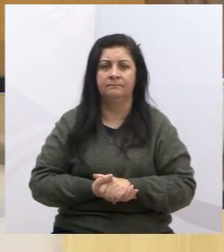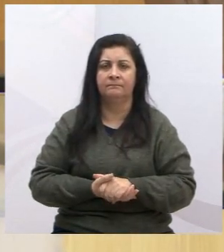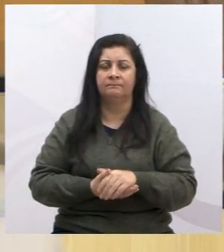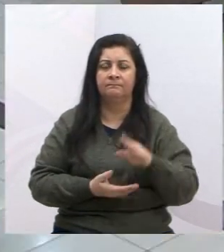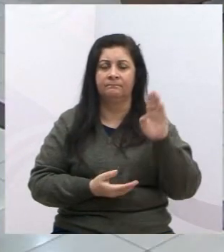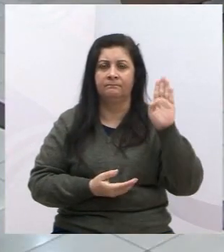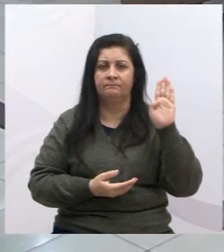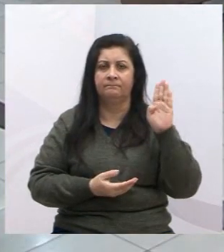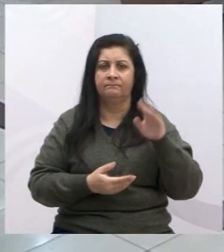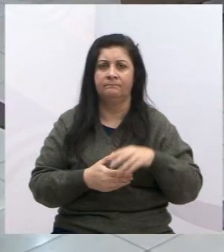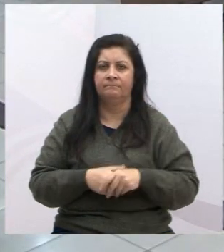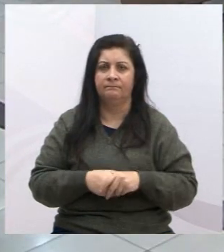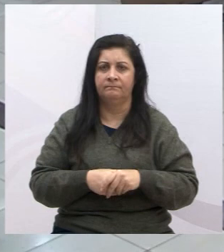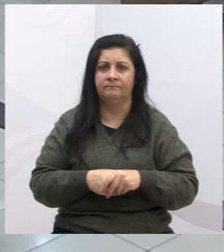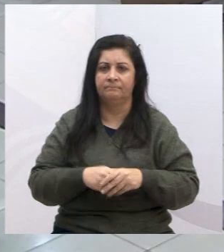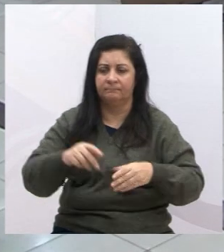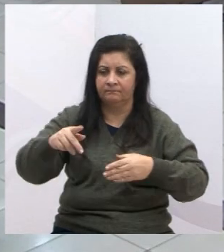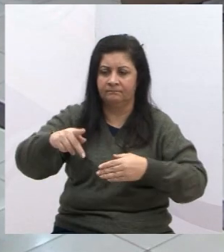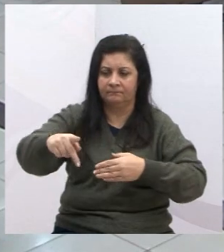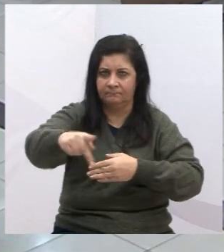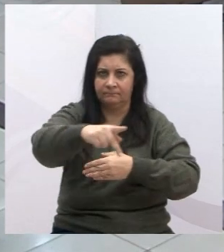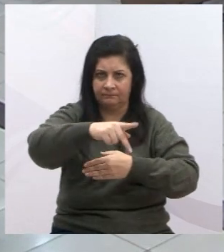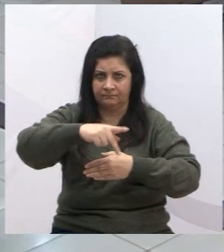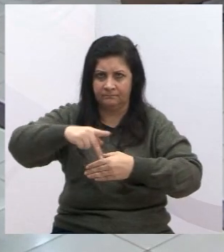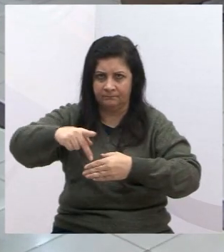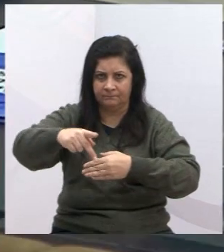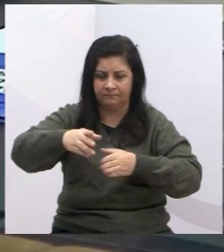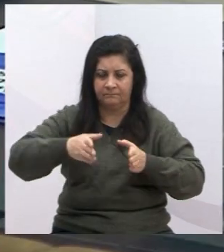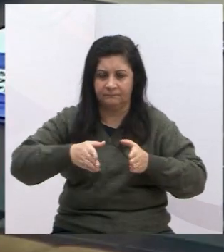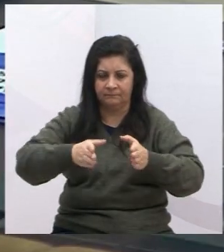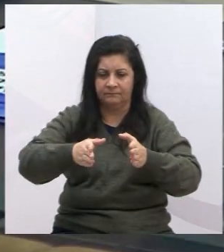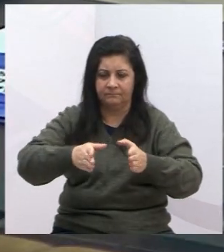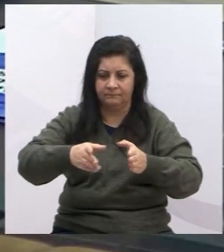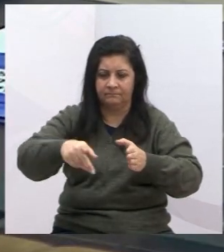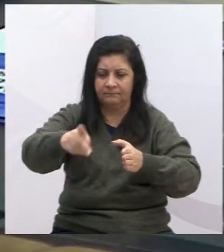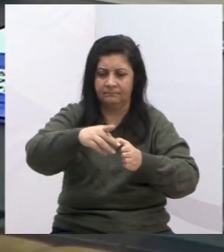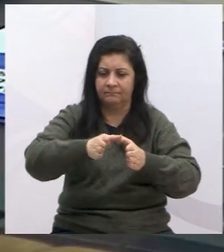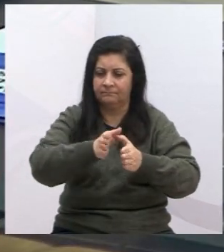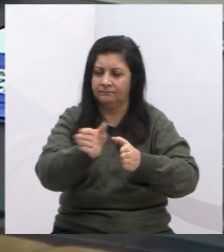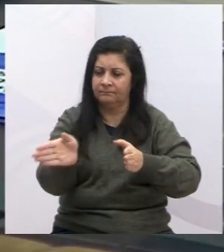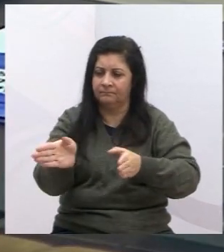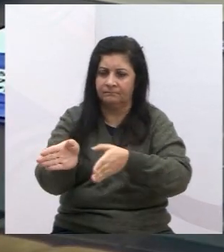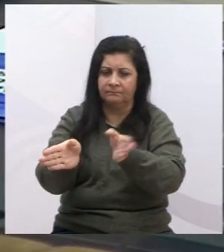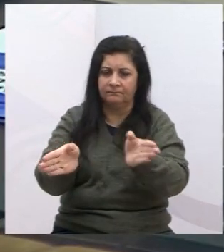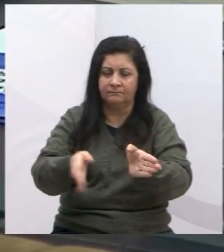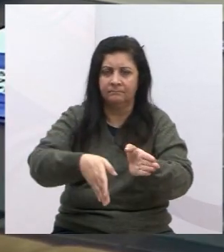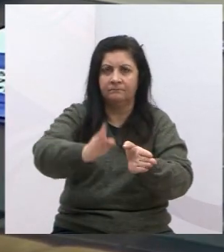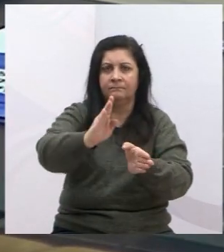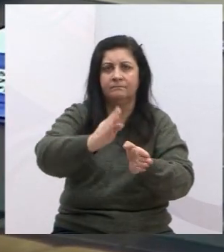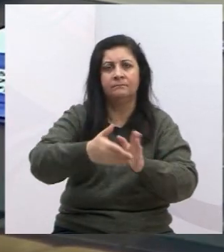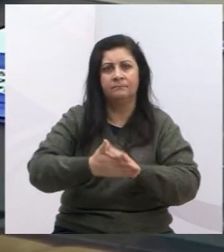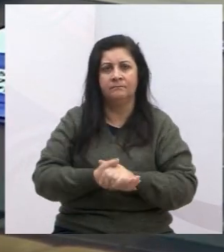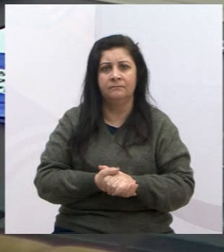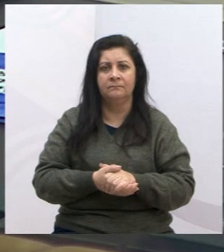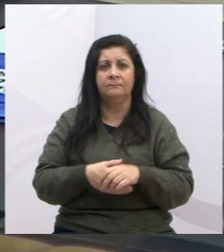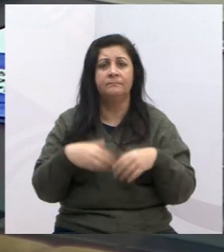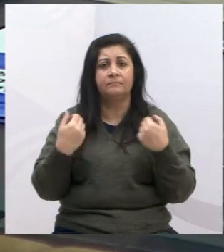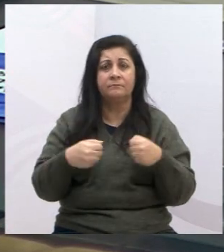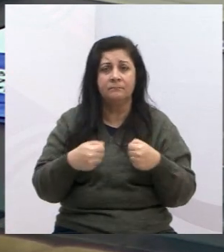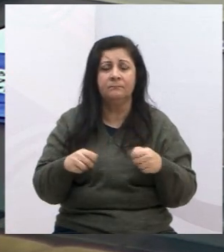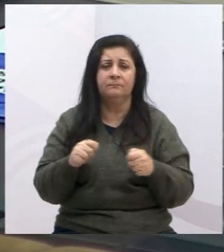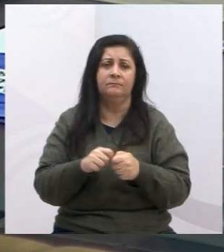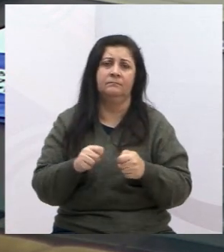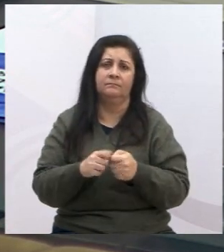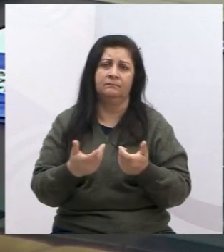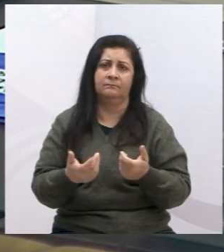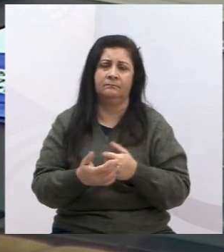Presidente, essa rotatória é a DR, ela tem que fazer essa rotatória lá no Santo